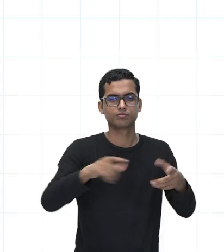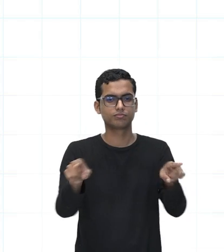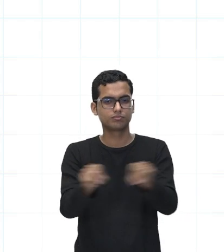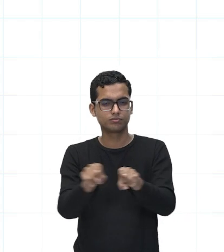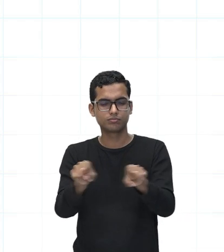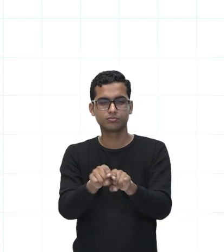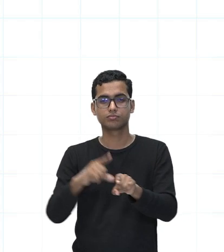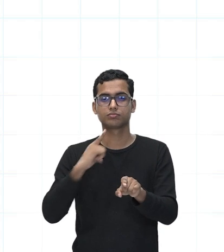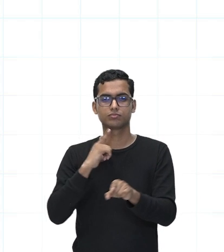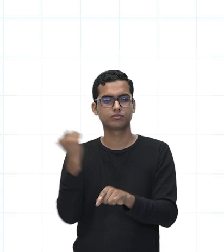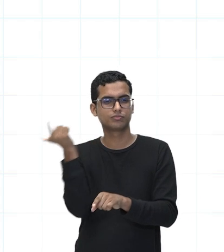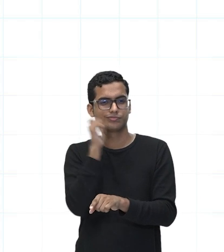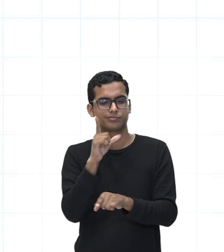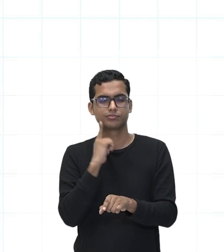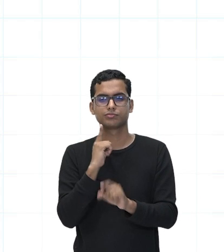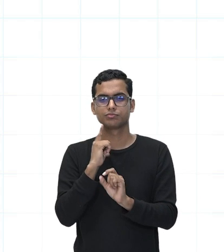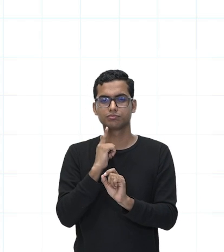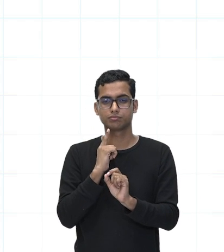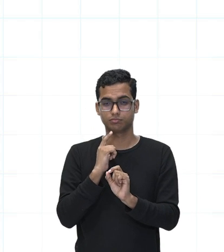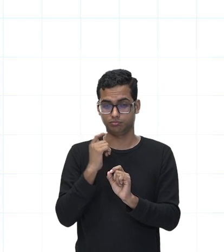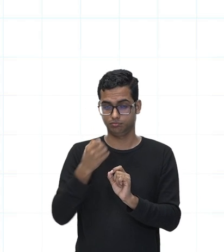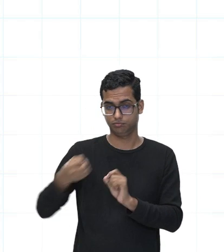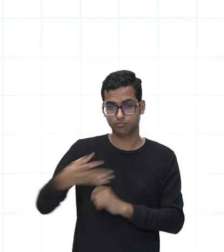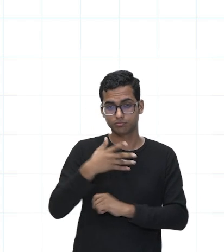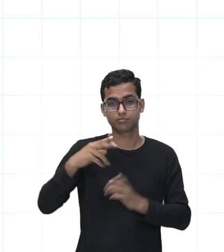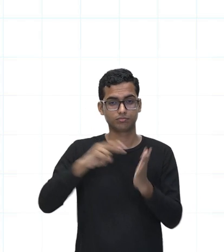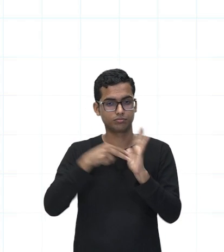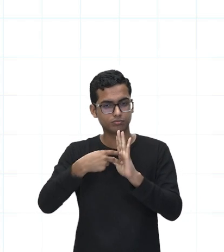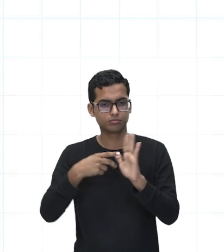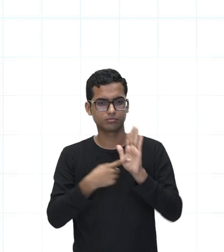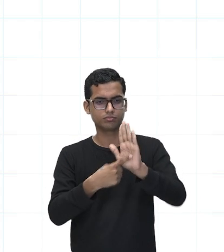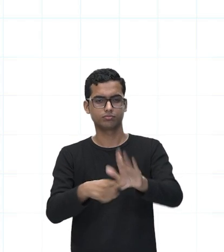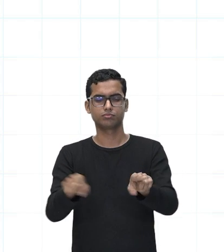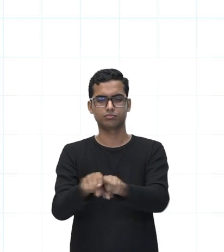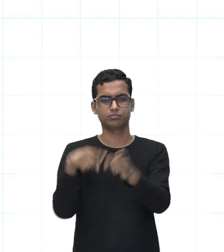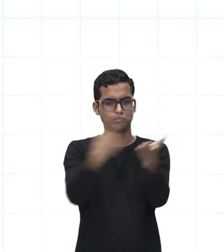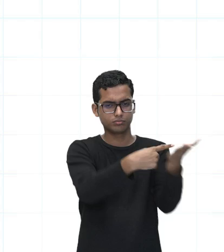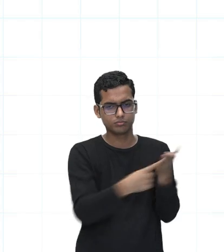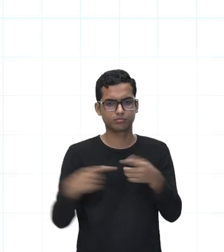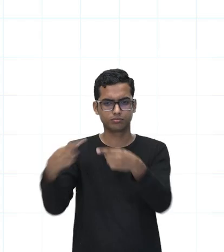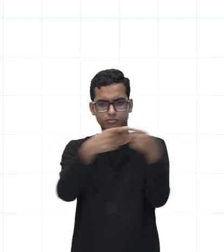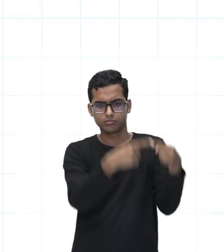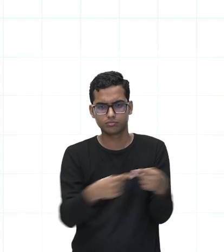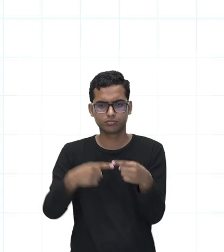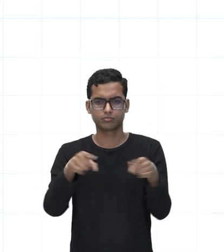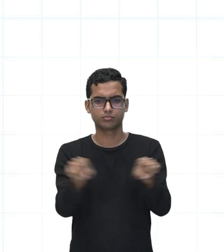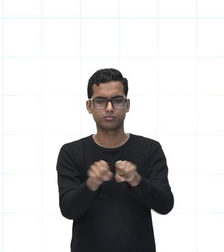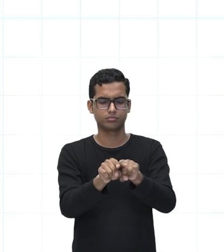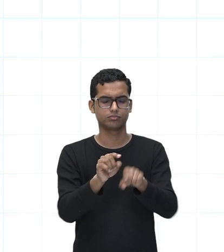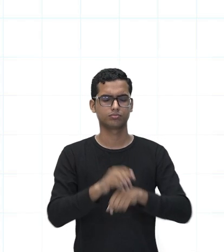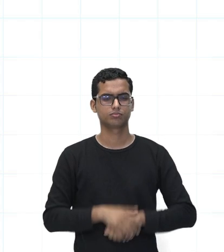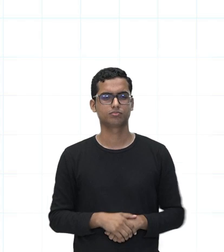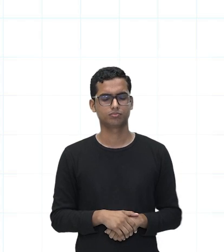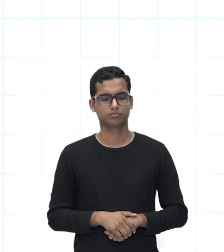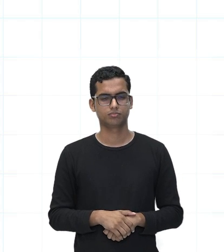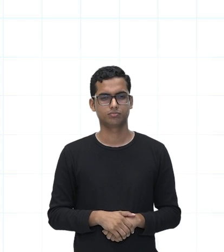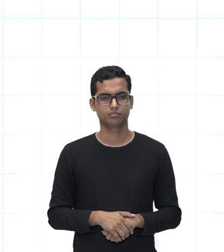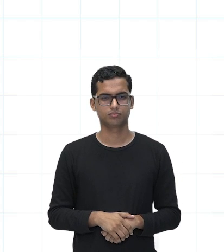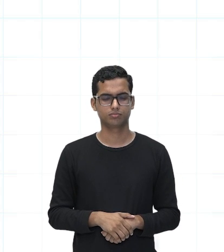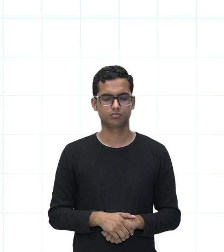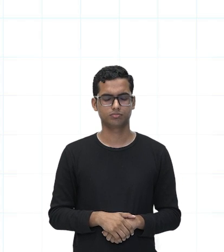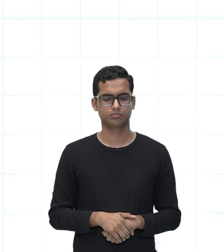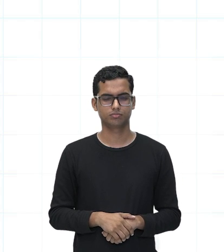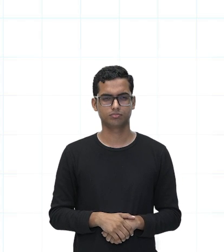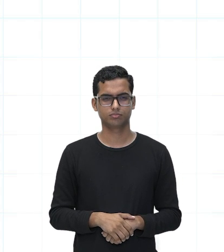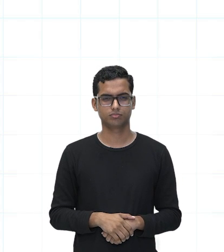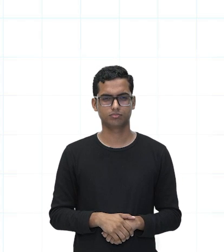e se afetam mutuamente e geram novos significados de acordo com as composições. Então, existem